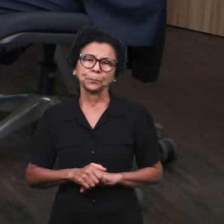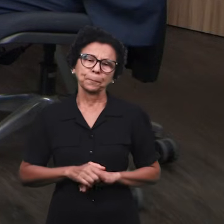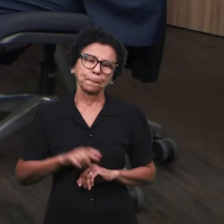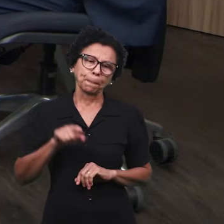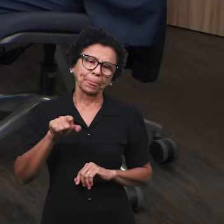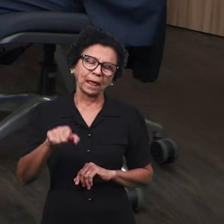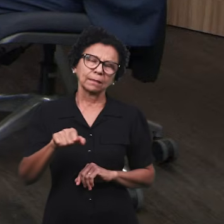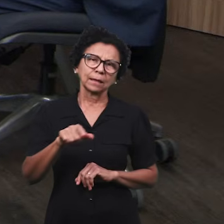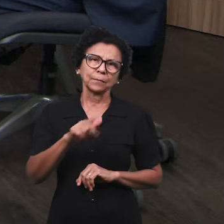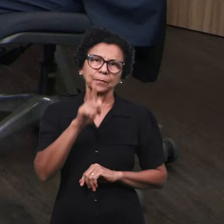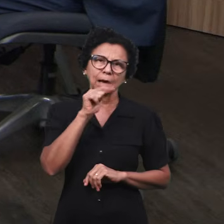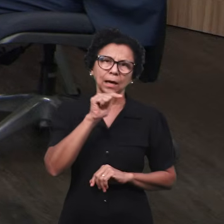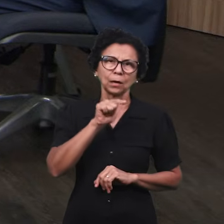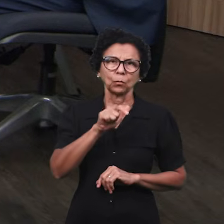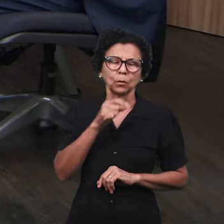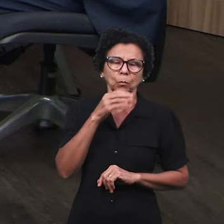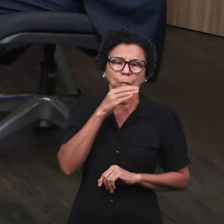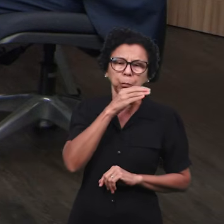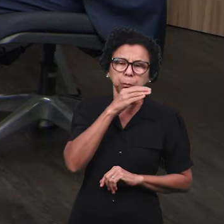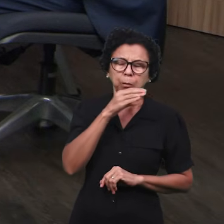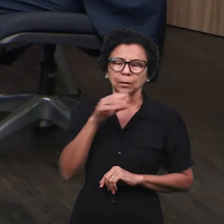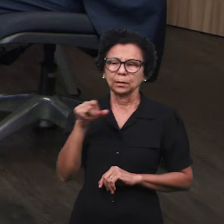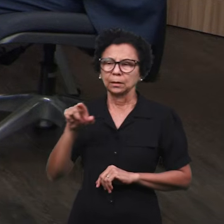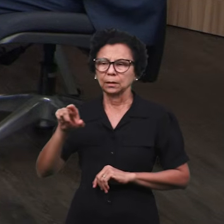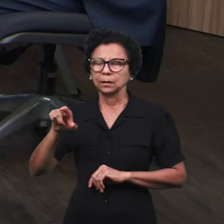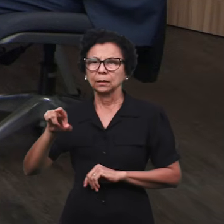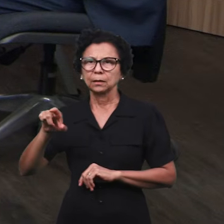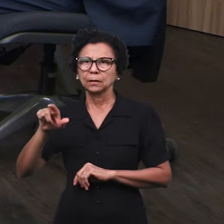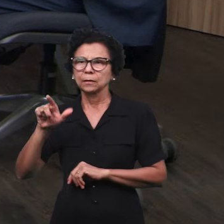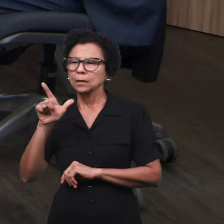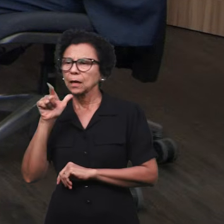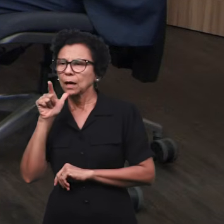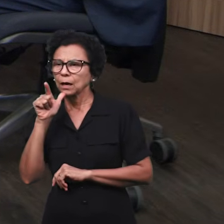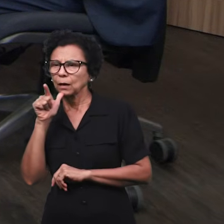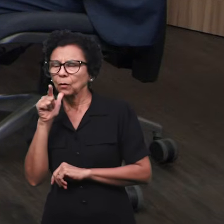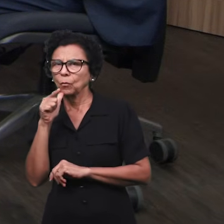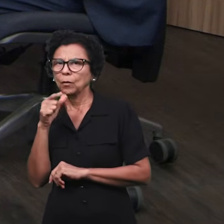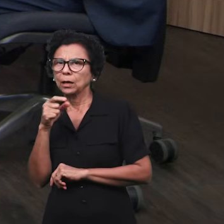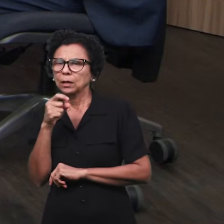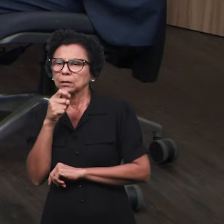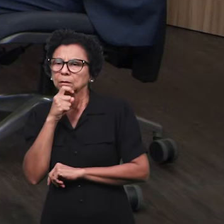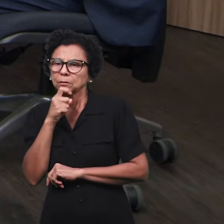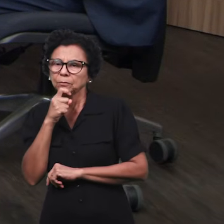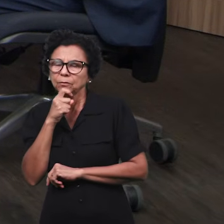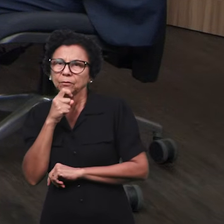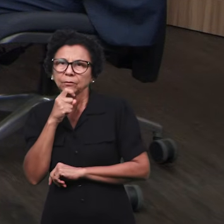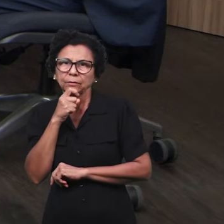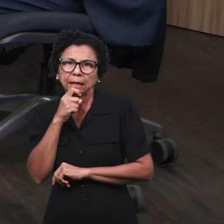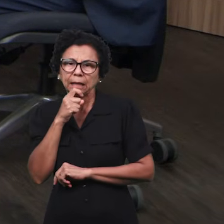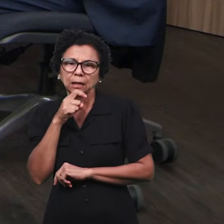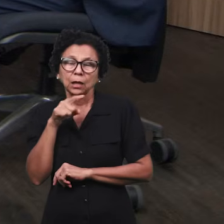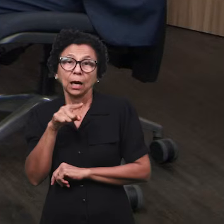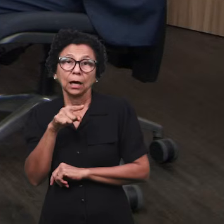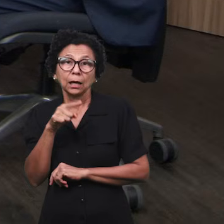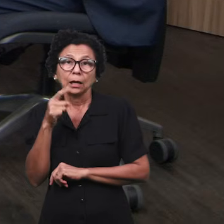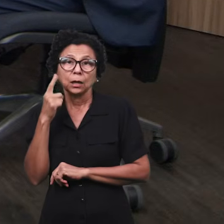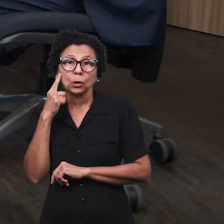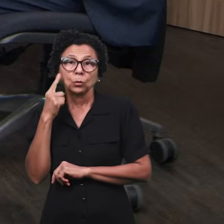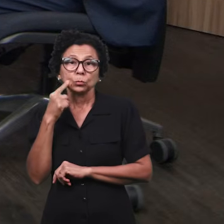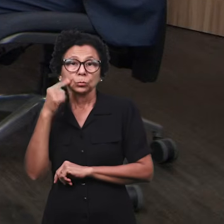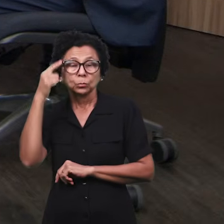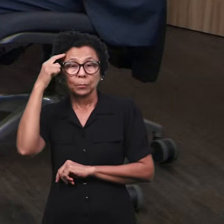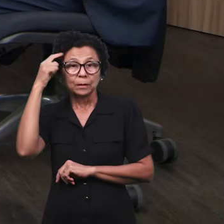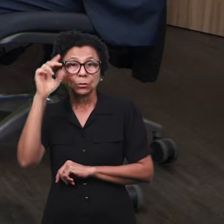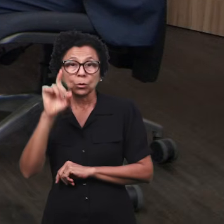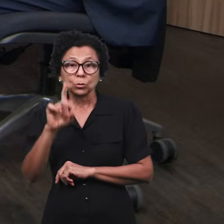fechar, depois abrir a água quente para tomar o banho. E ficou super quente. E ficou quente demais, quase se queimou. Então, em função dessa